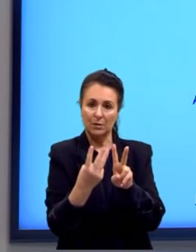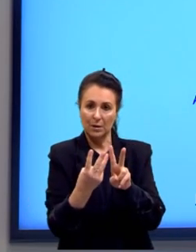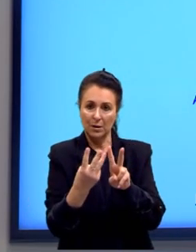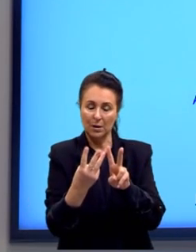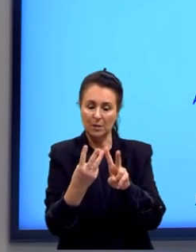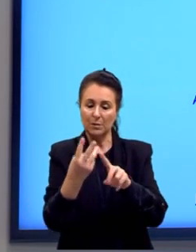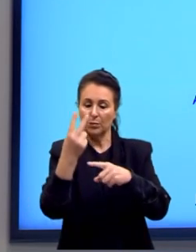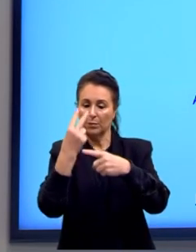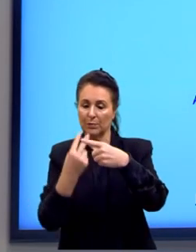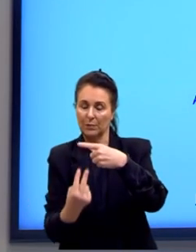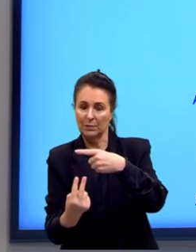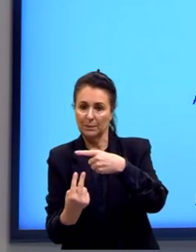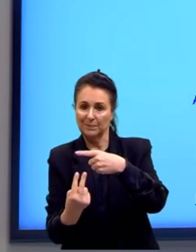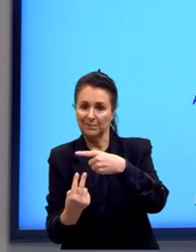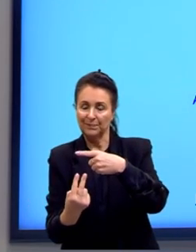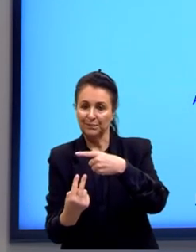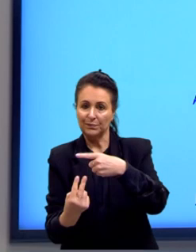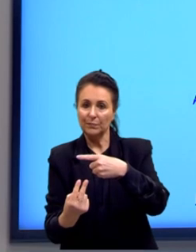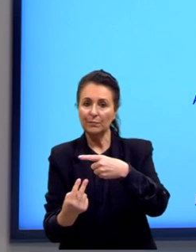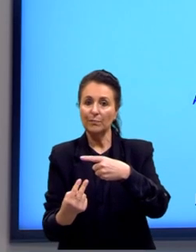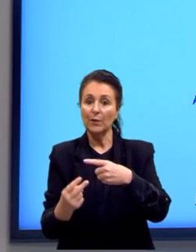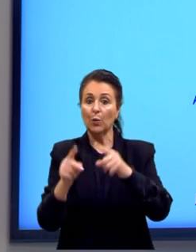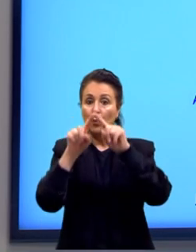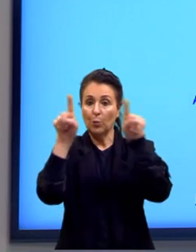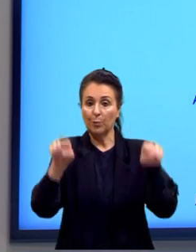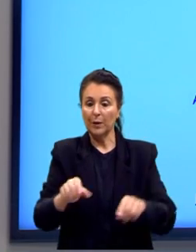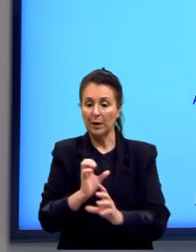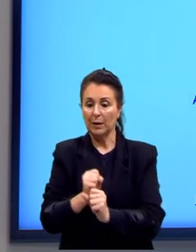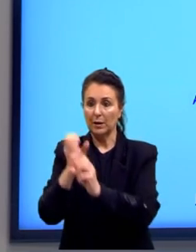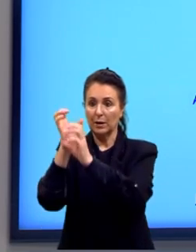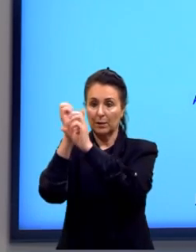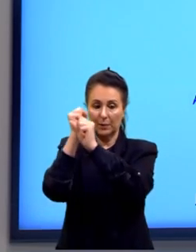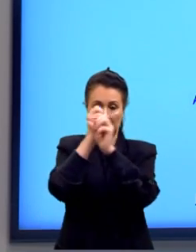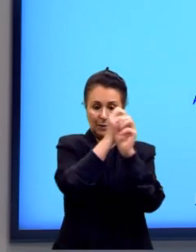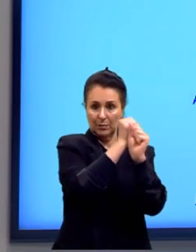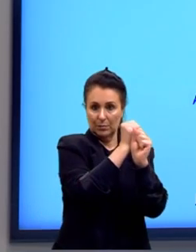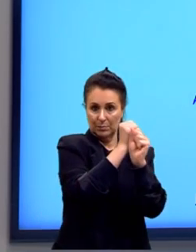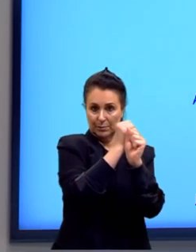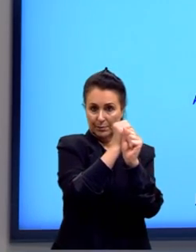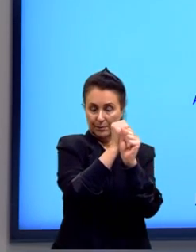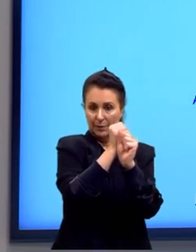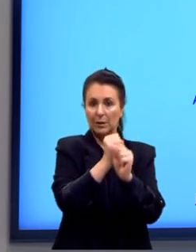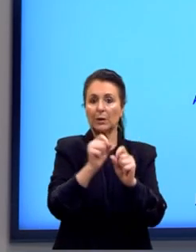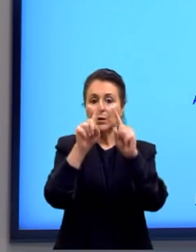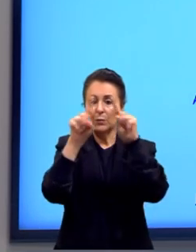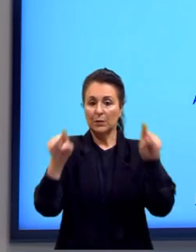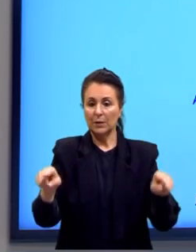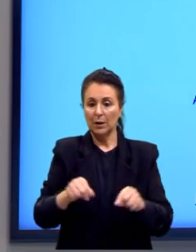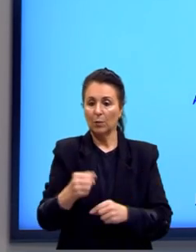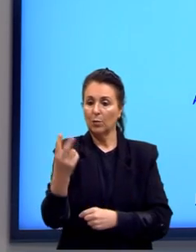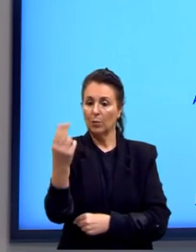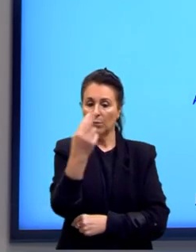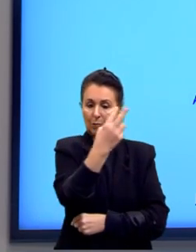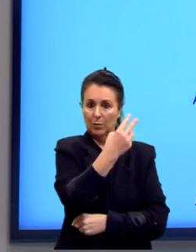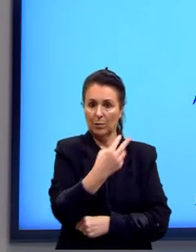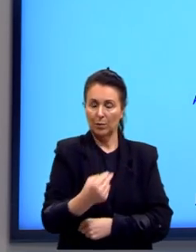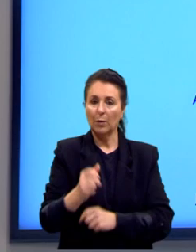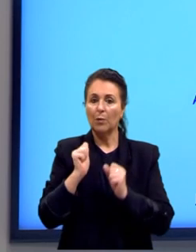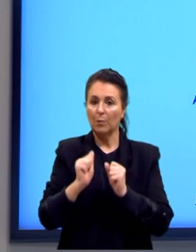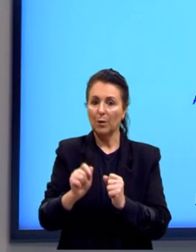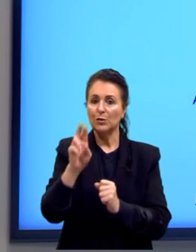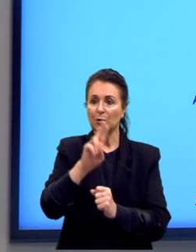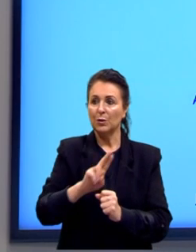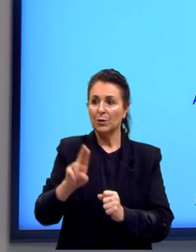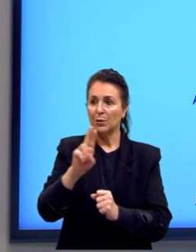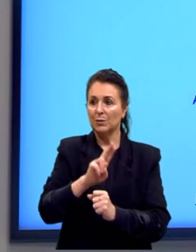sobre 2 o perímetro então que a soma dos três lados tem um triângulo equilátero pode ser escrito